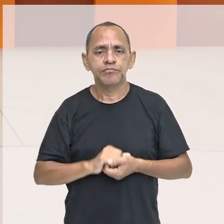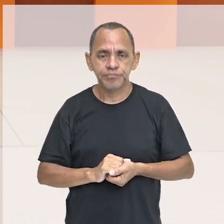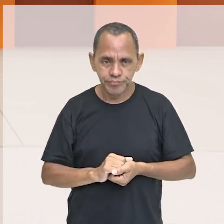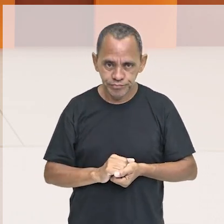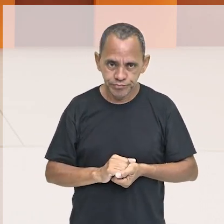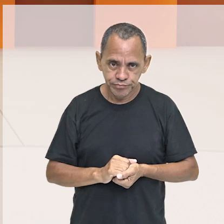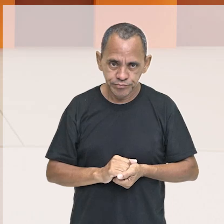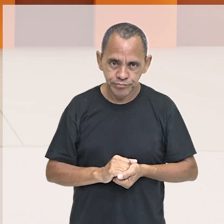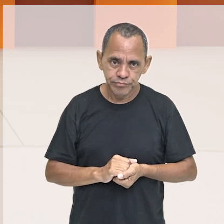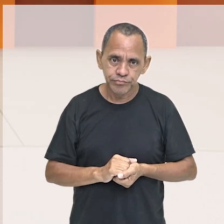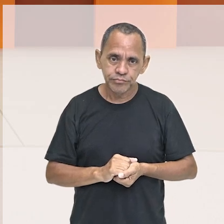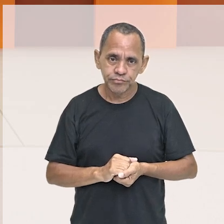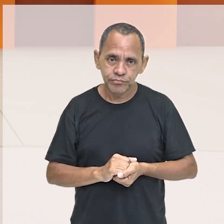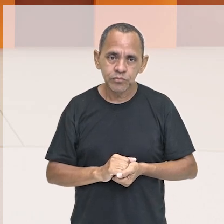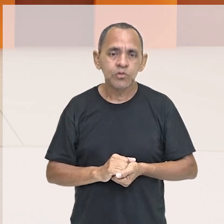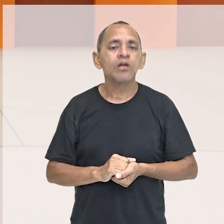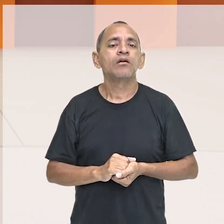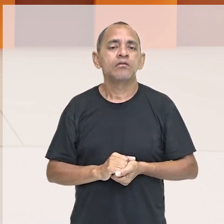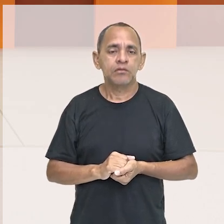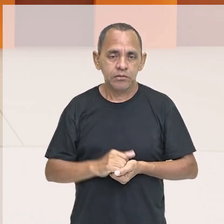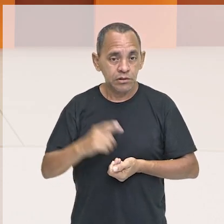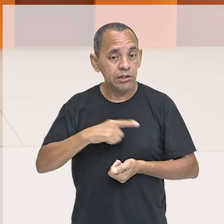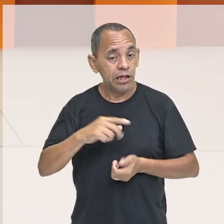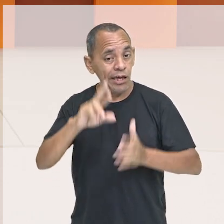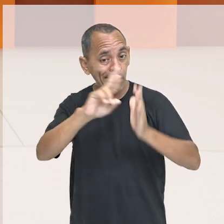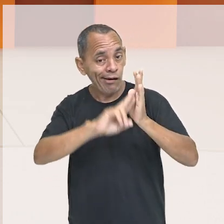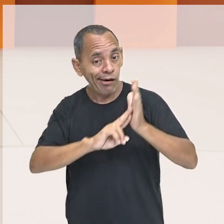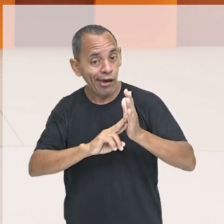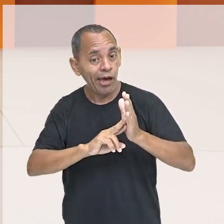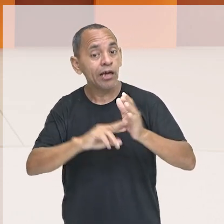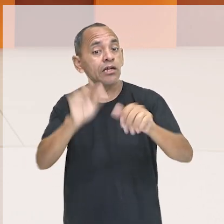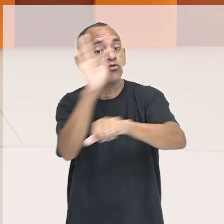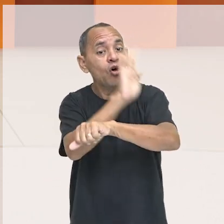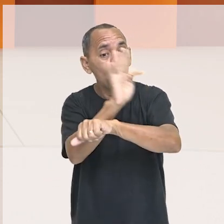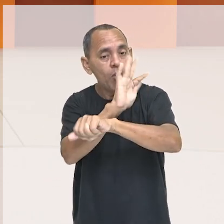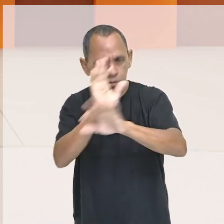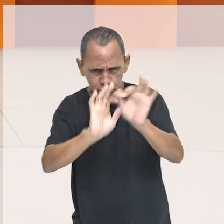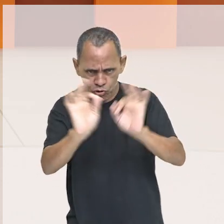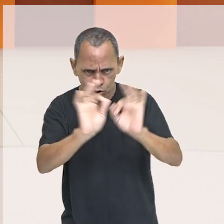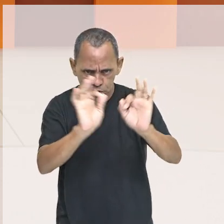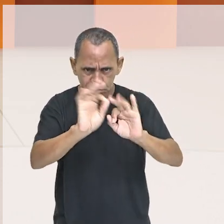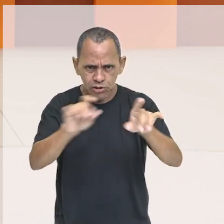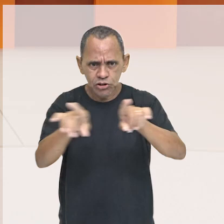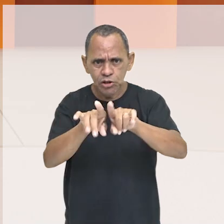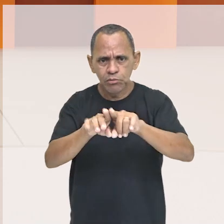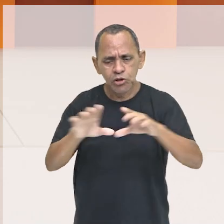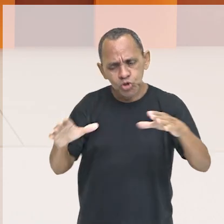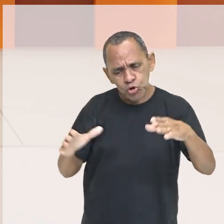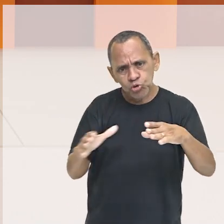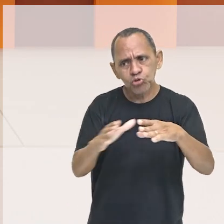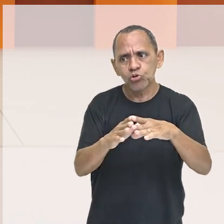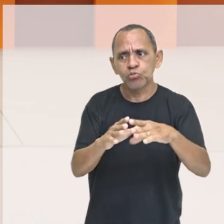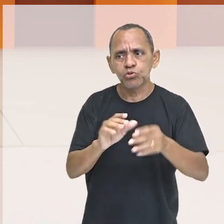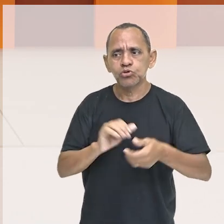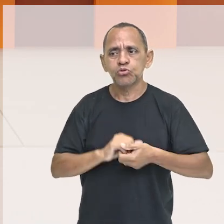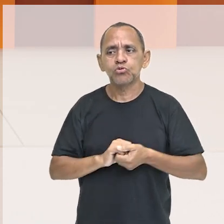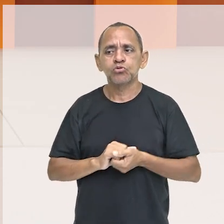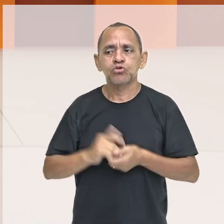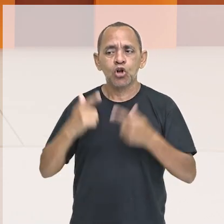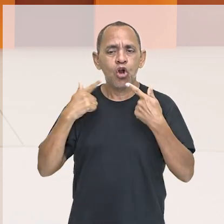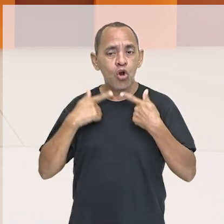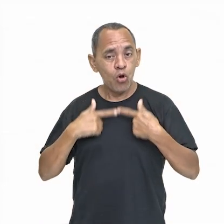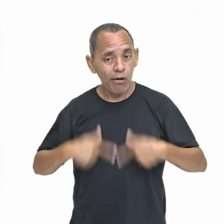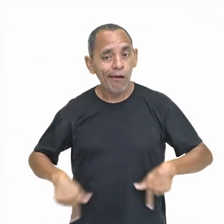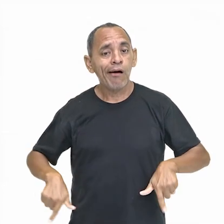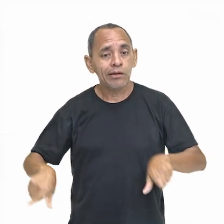né, sustentadas por regras e normas formais de organização. Então, são mais distantes, certo? Muito bem.